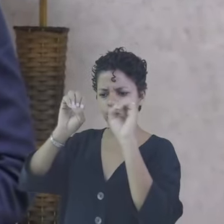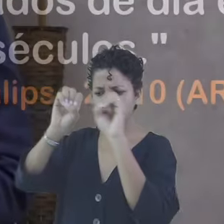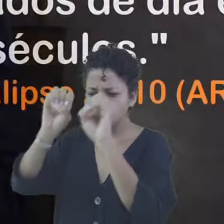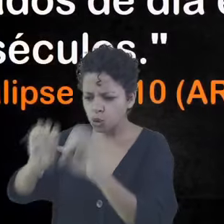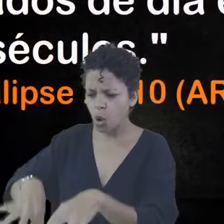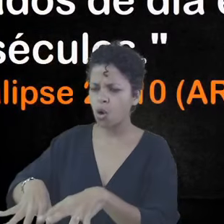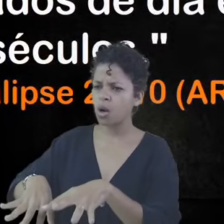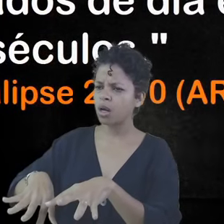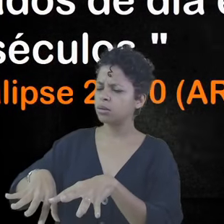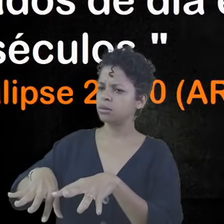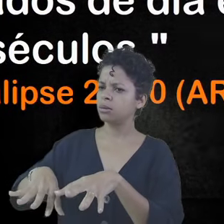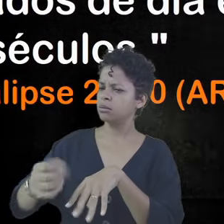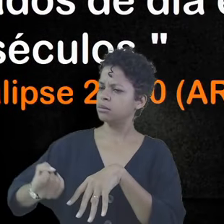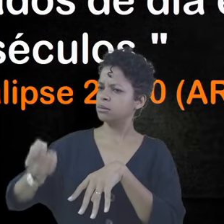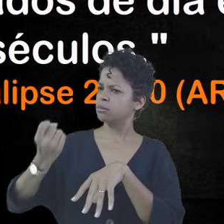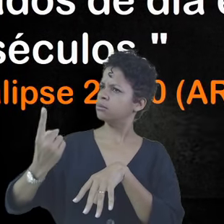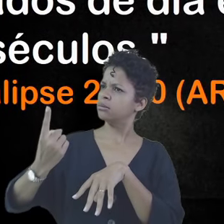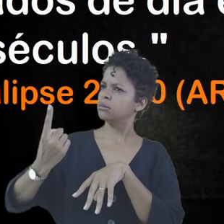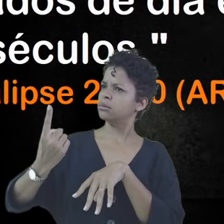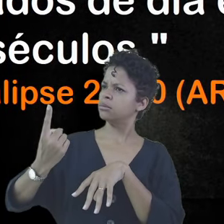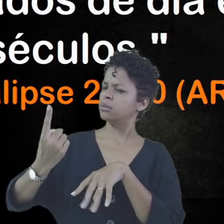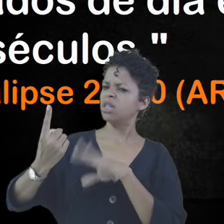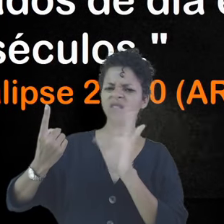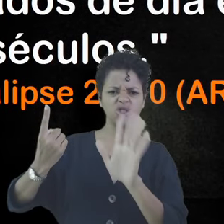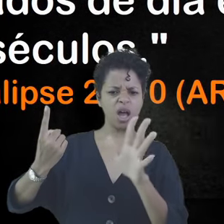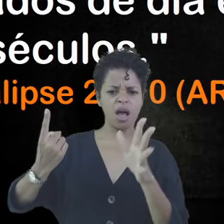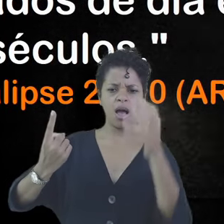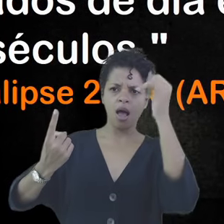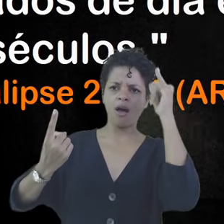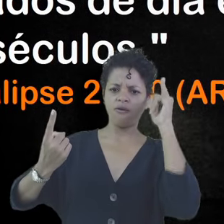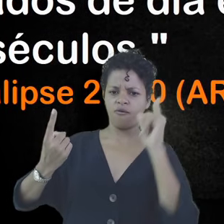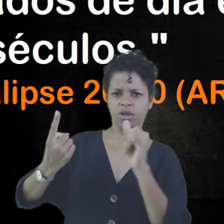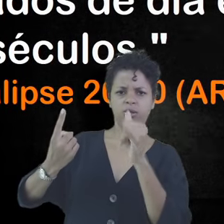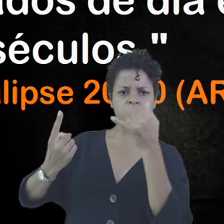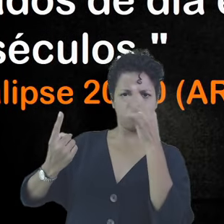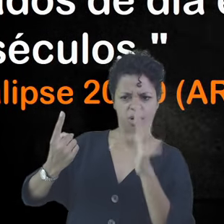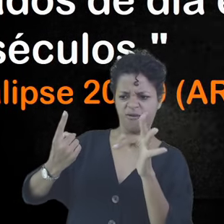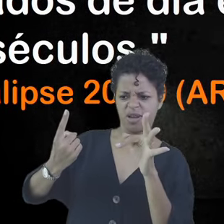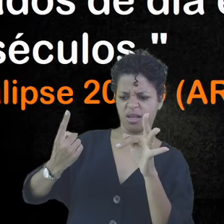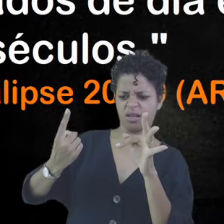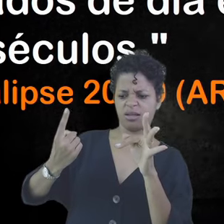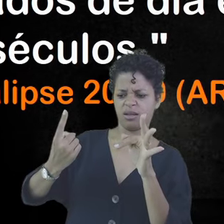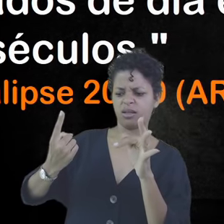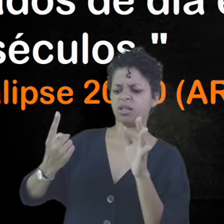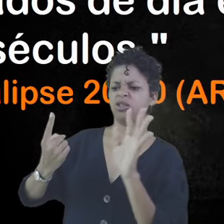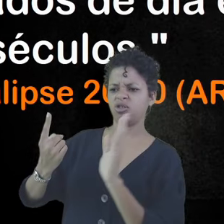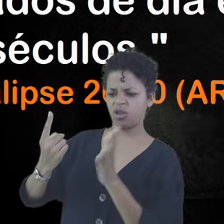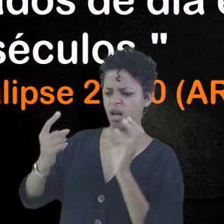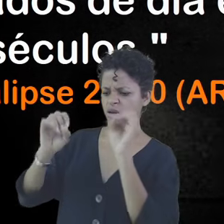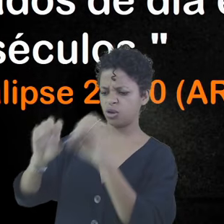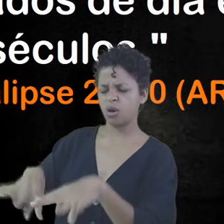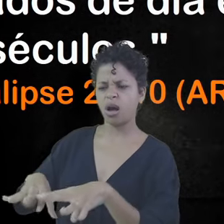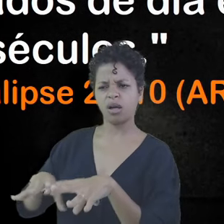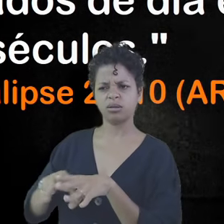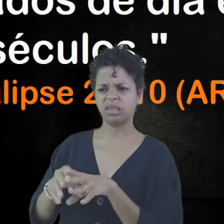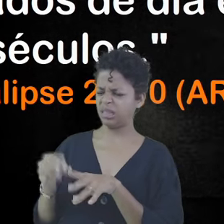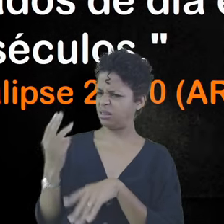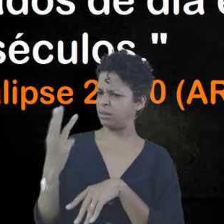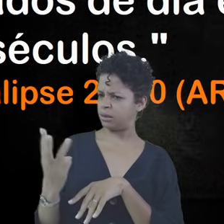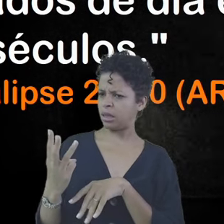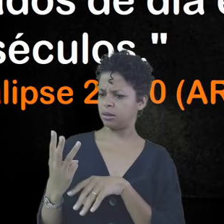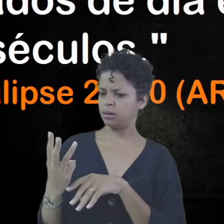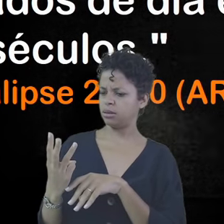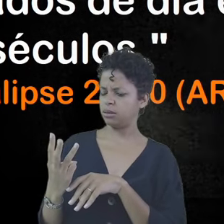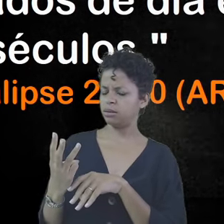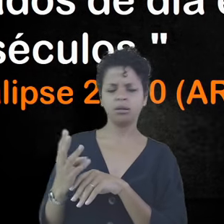de fogo e enxofre, onde já se encontram a besta e o falso profeta. Se você ler Apocalipse 19 até o 20, você vai